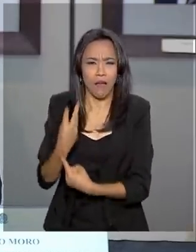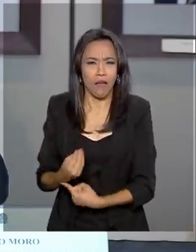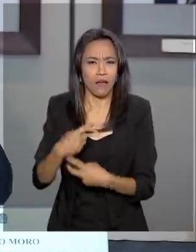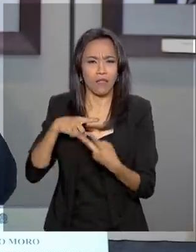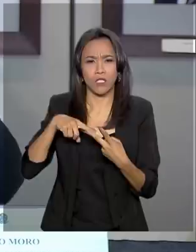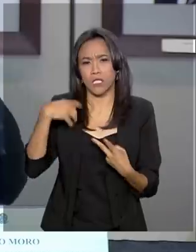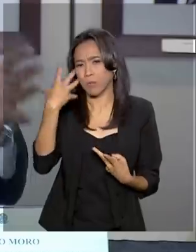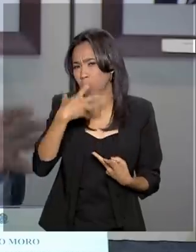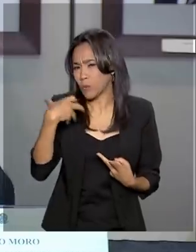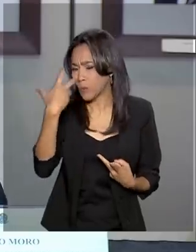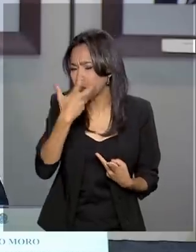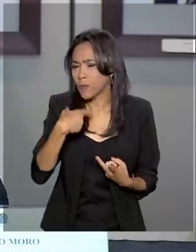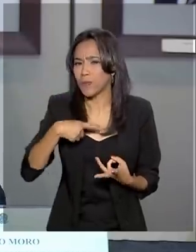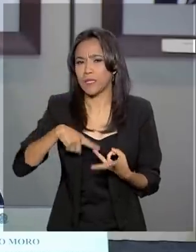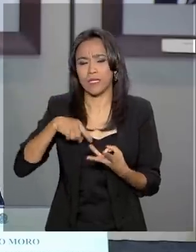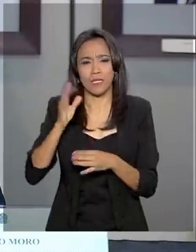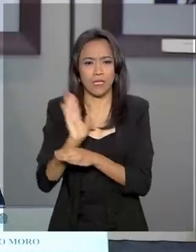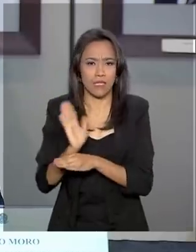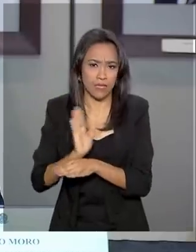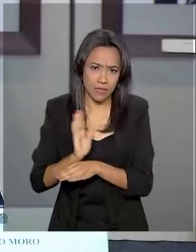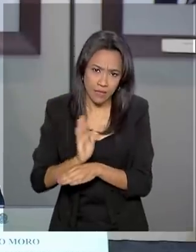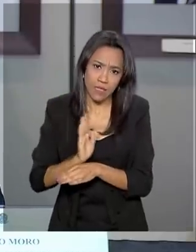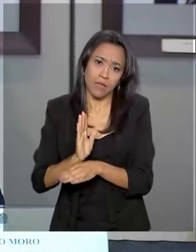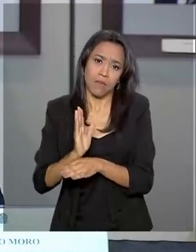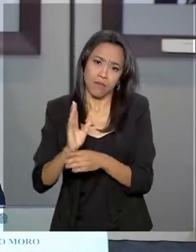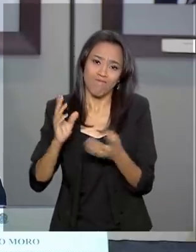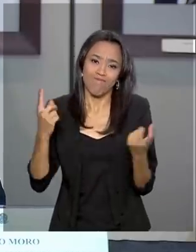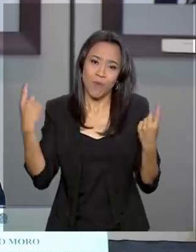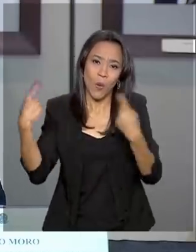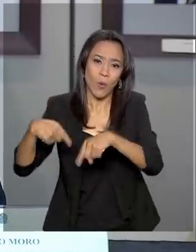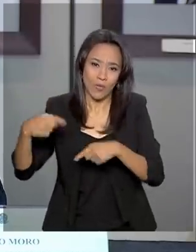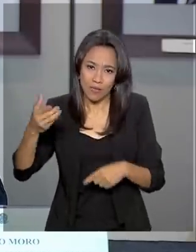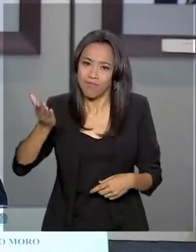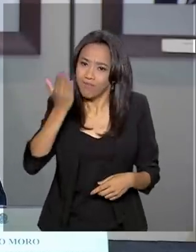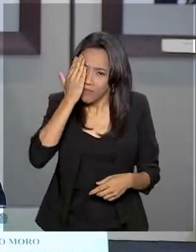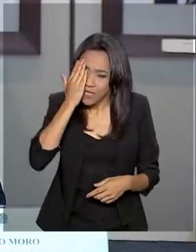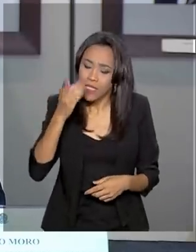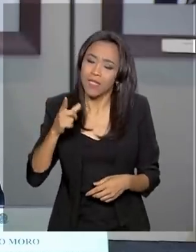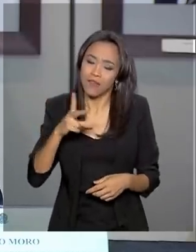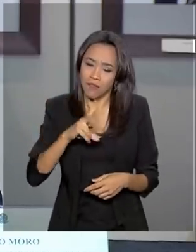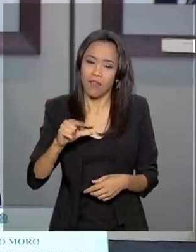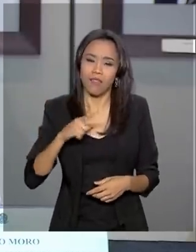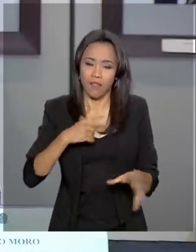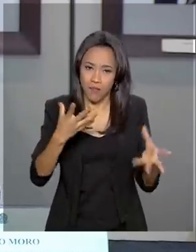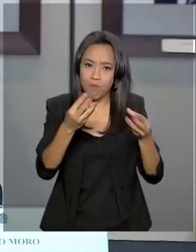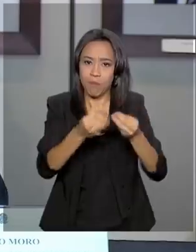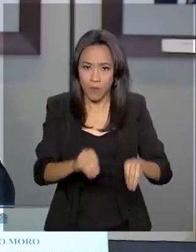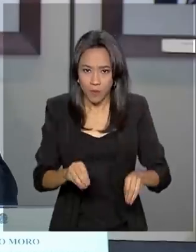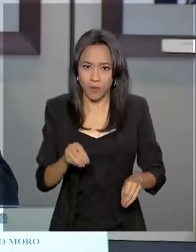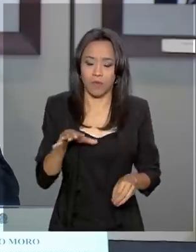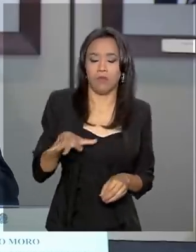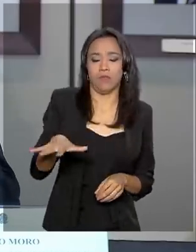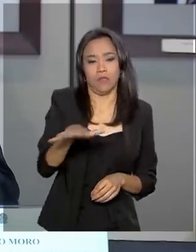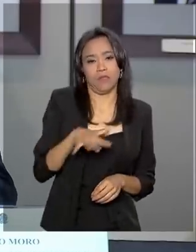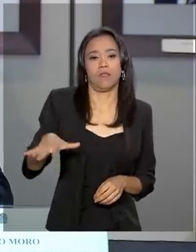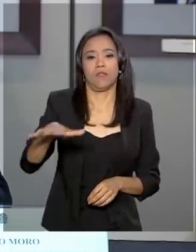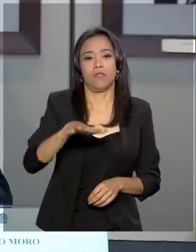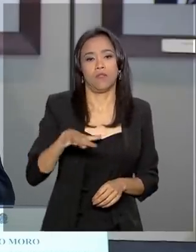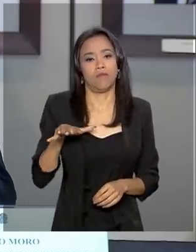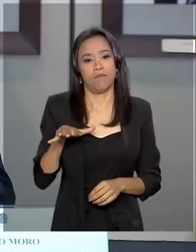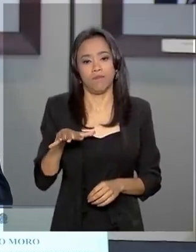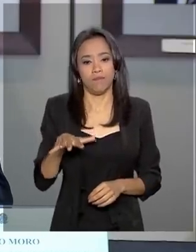música, cinema, enfim, em todas as áreas nós vamos ter perdas substanciais e deixar